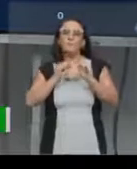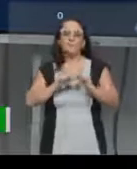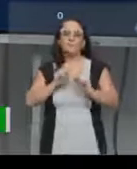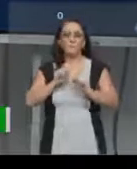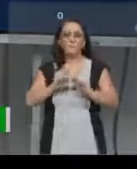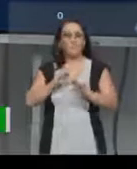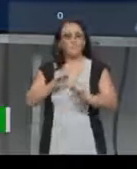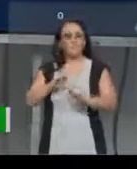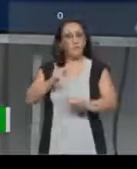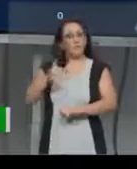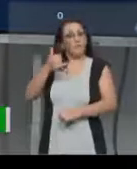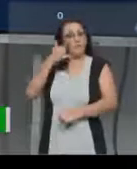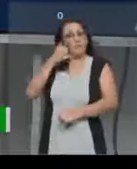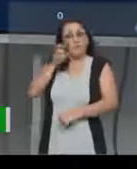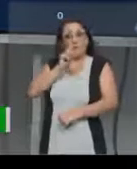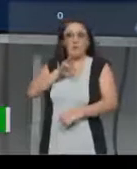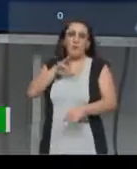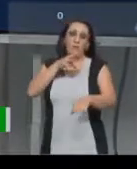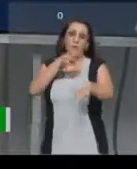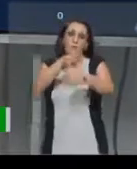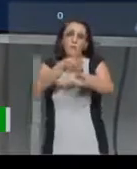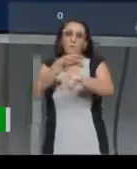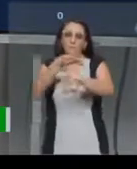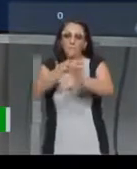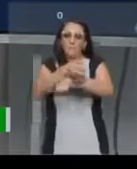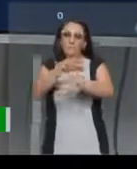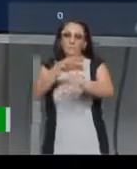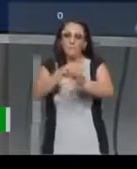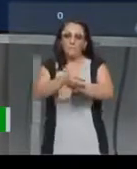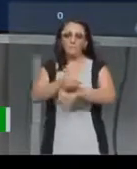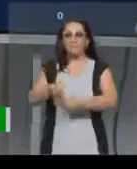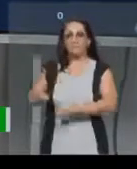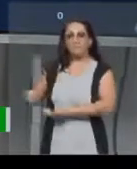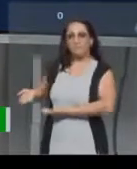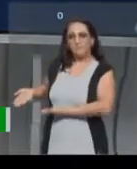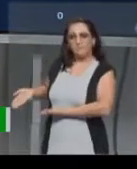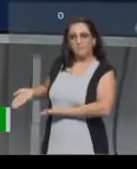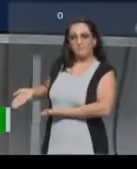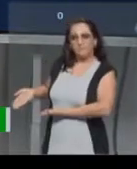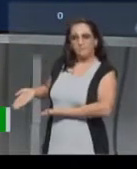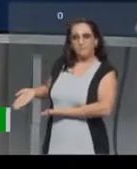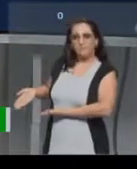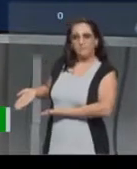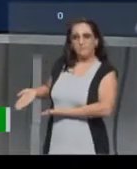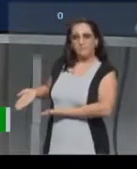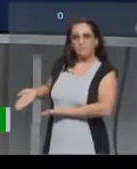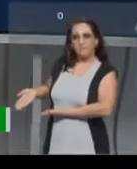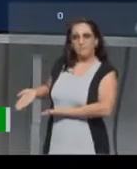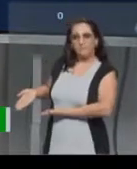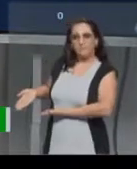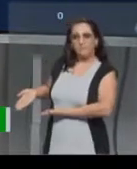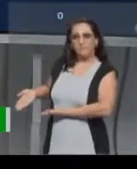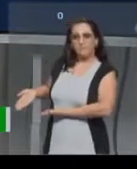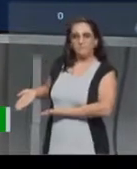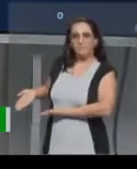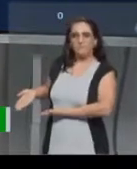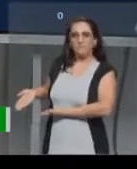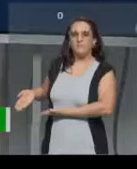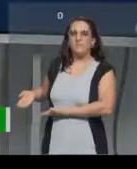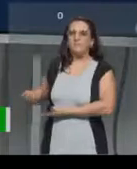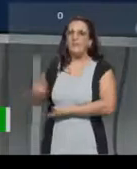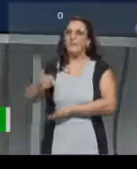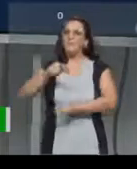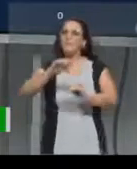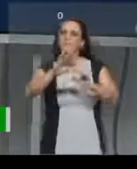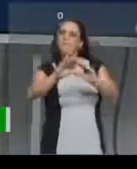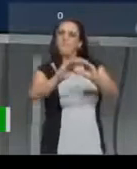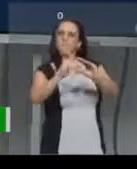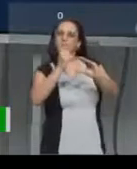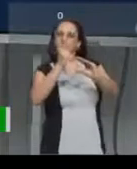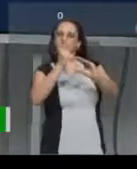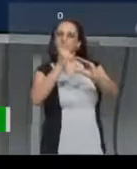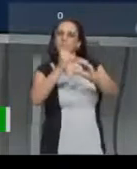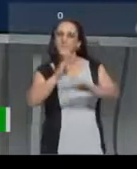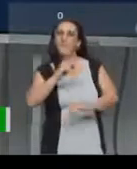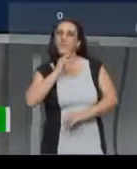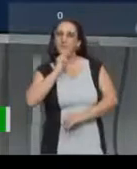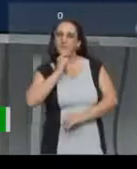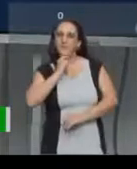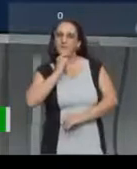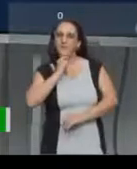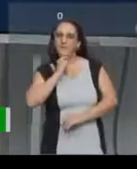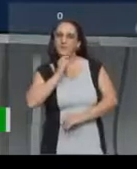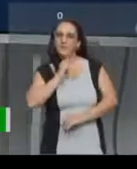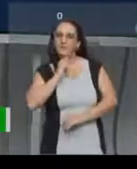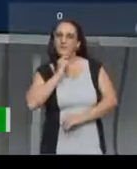ou enviando uma mensagem para o nosso WhatsApp, nos números que estão aparecendo aí na sua tela. Enquanto você envia mais dúvidas para a gente,